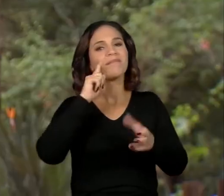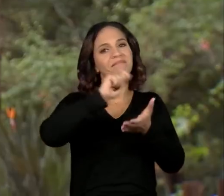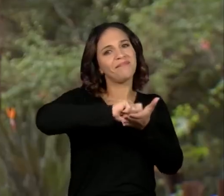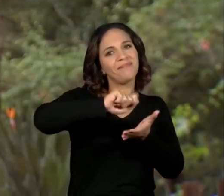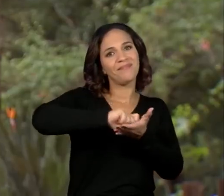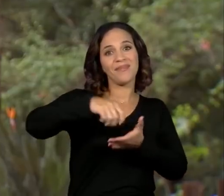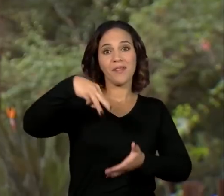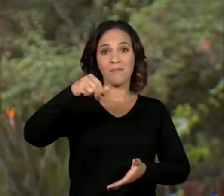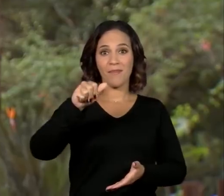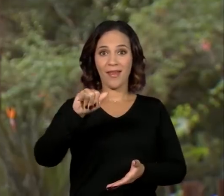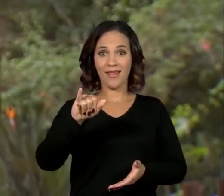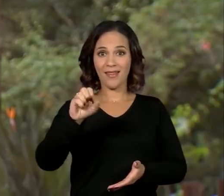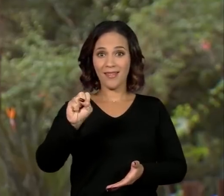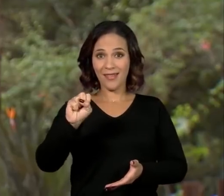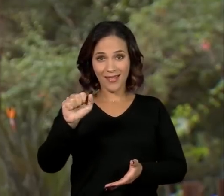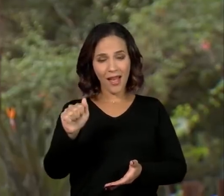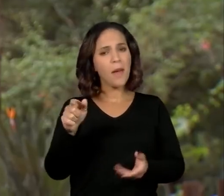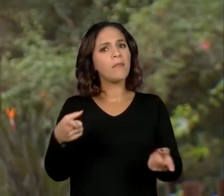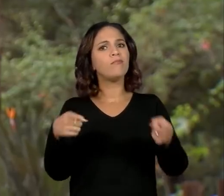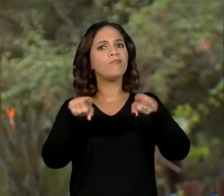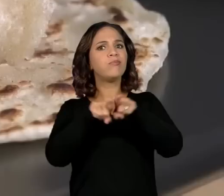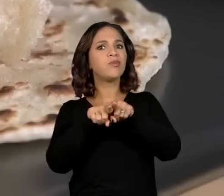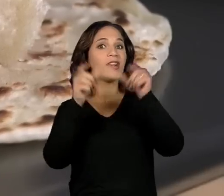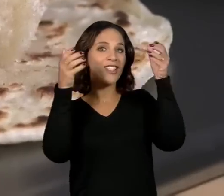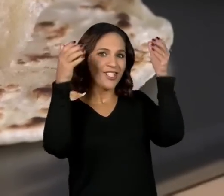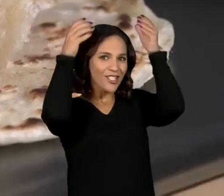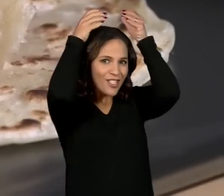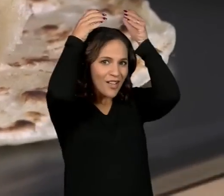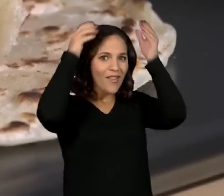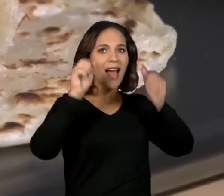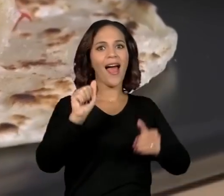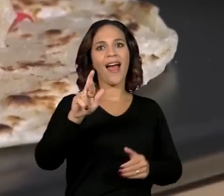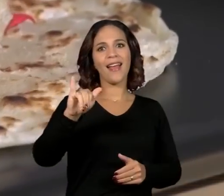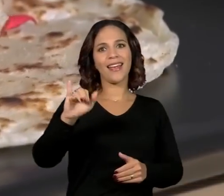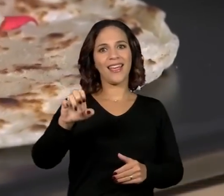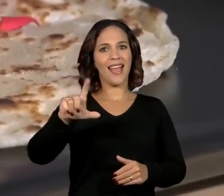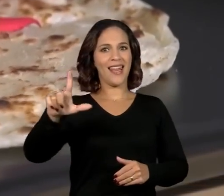da chefe de cozinha Ariela Doctors.